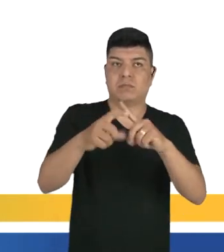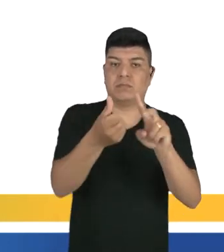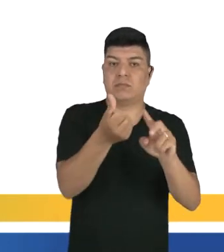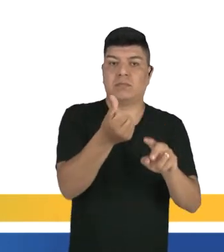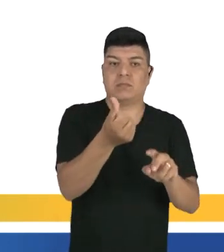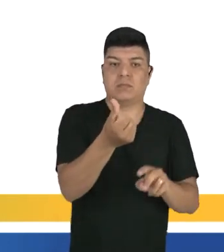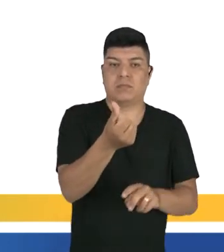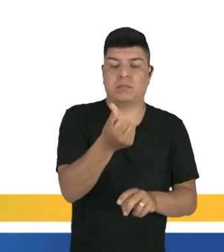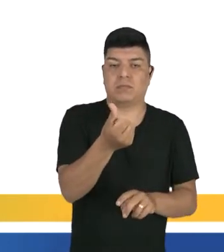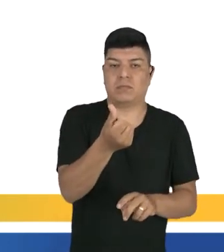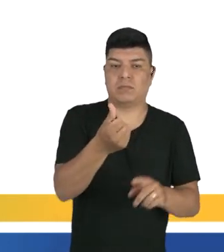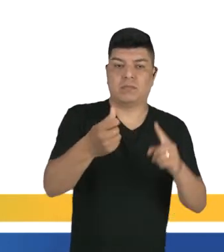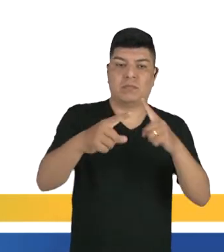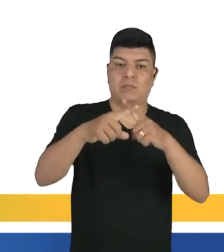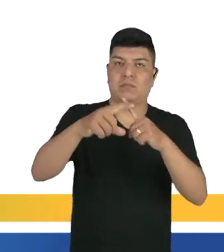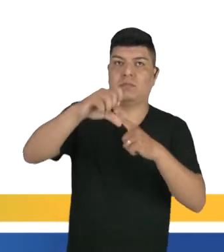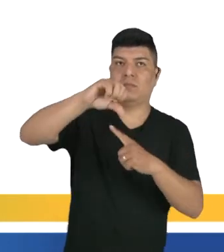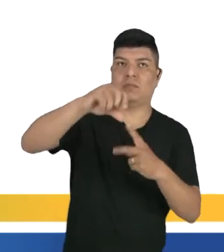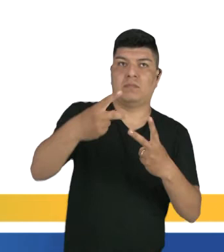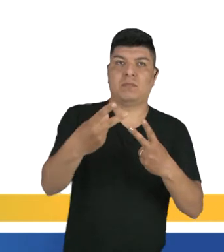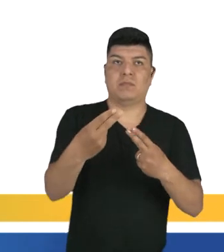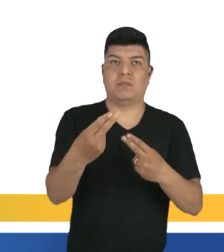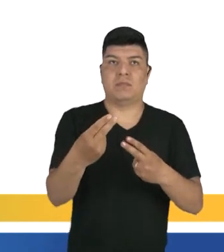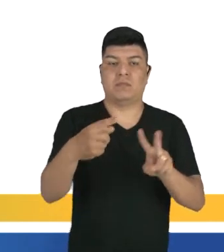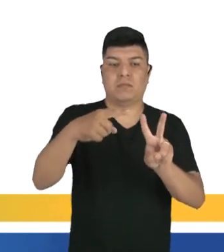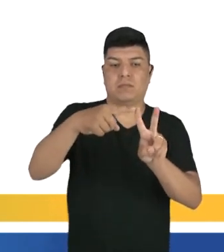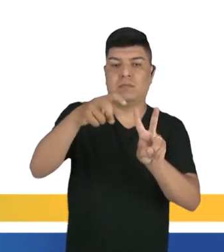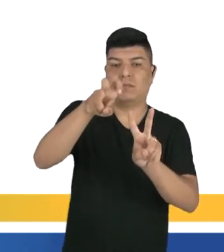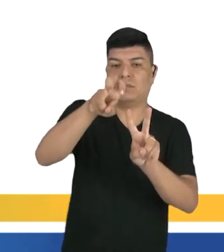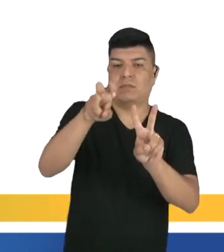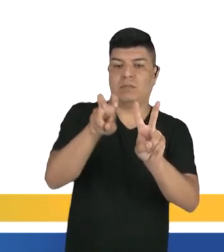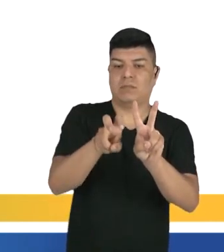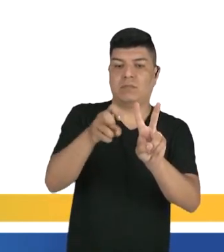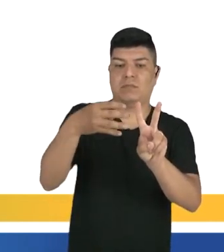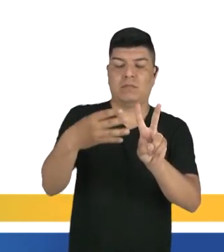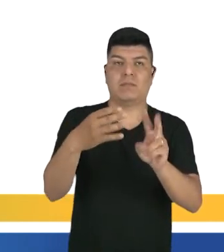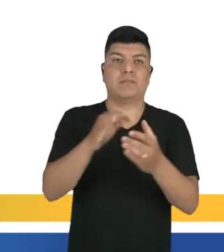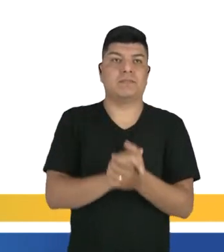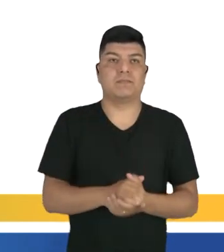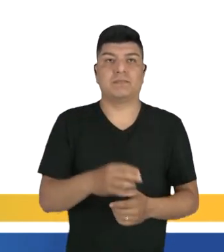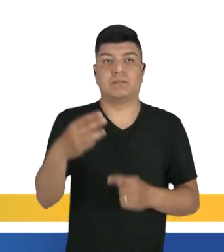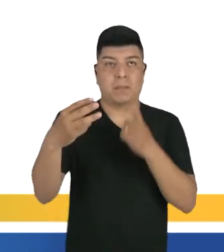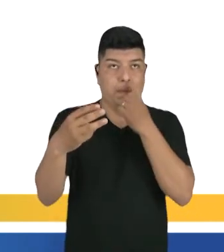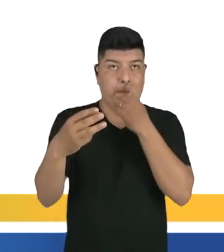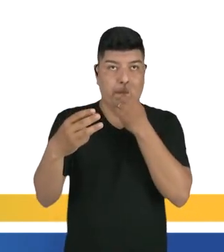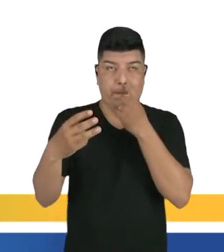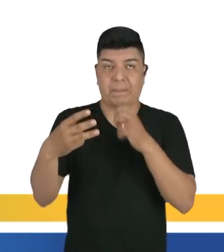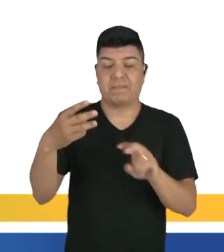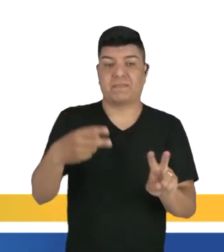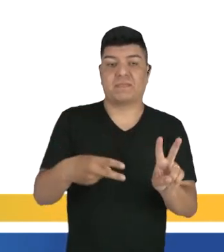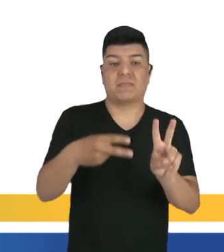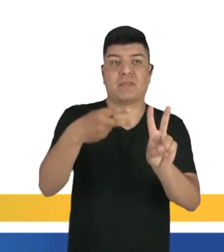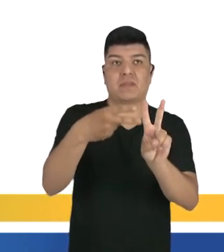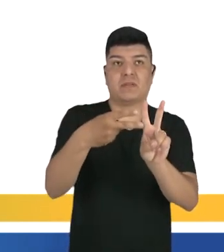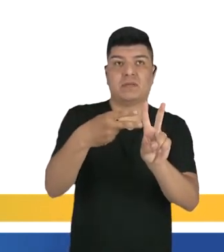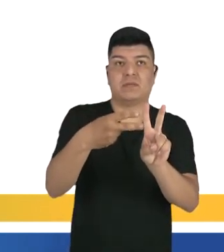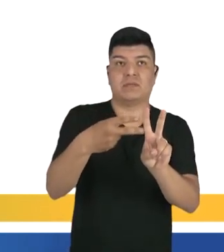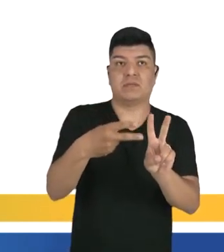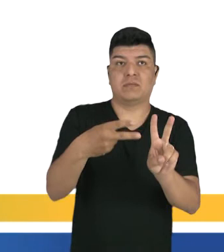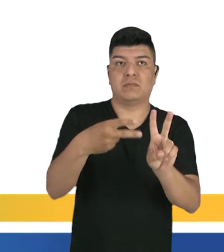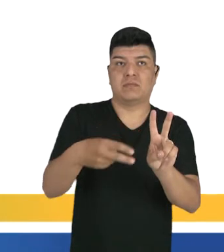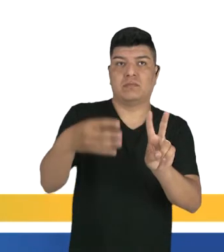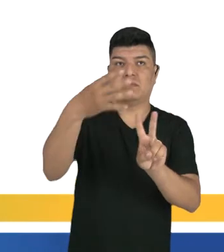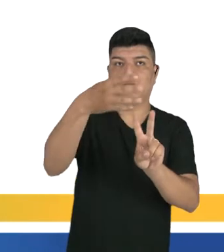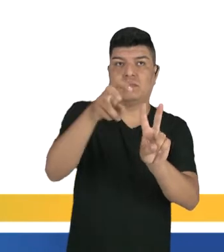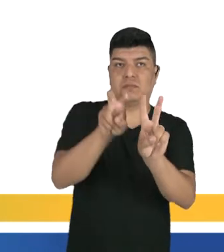9 vezes 6, 54. Raiz quinta de 54. No terceiro caso, nós temos 2 raiz quarta de